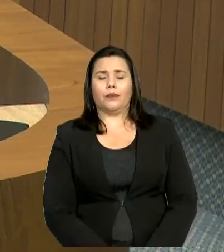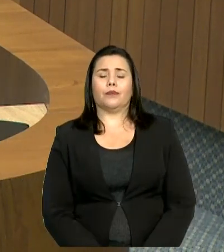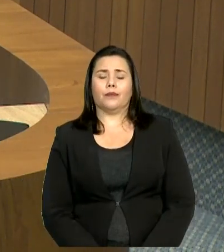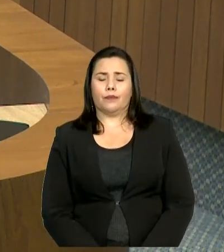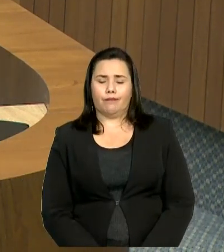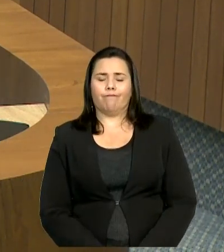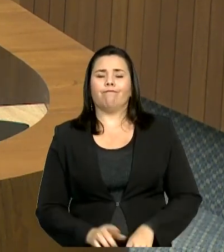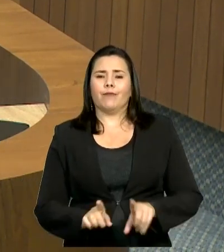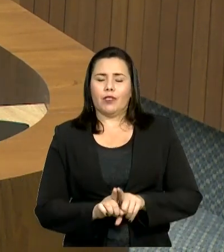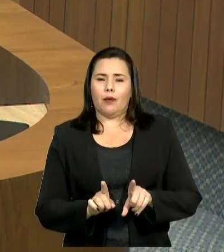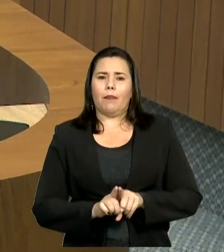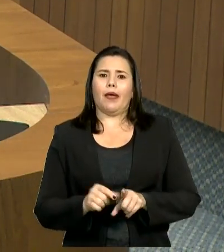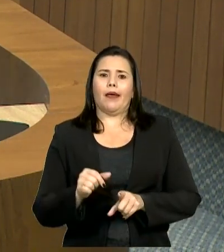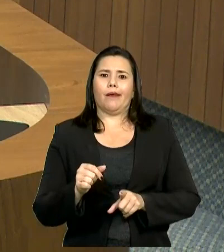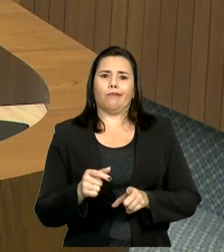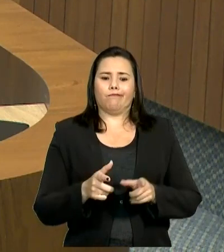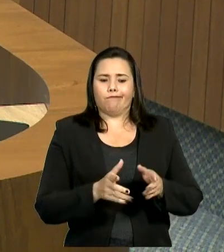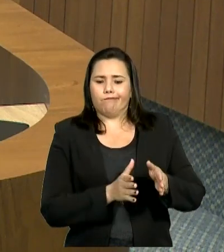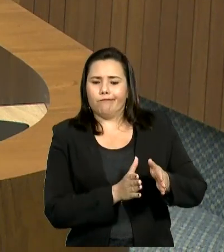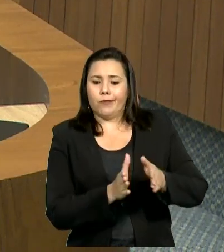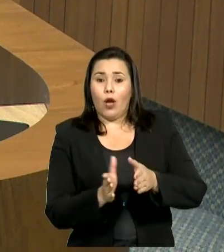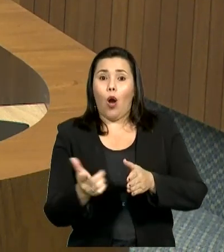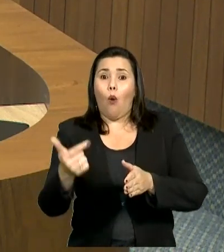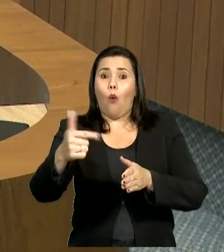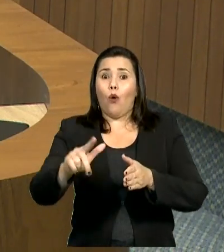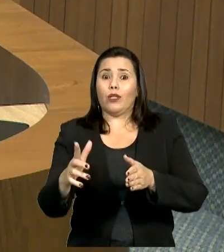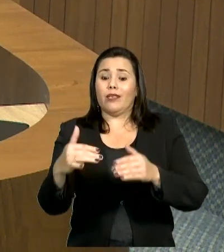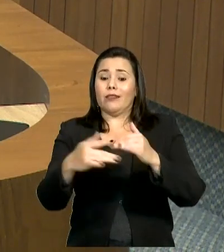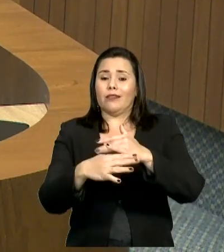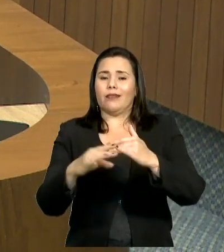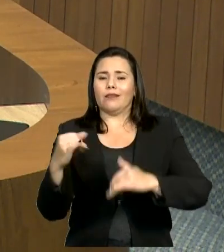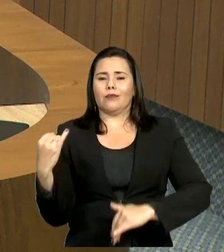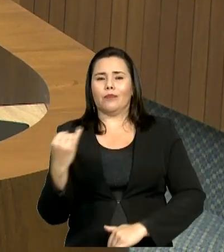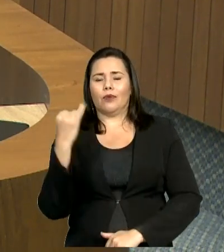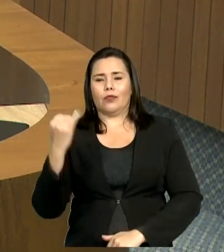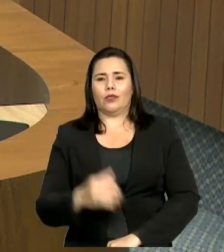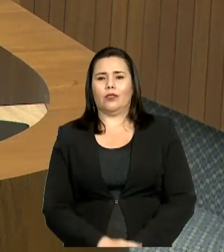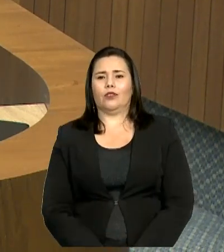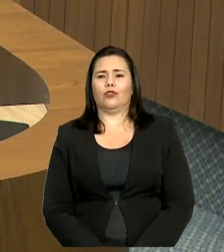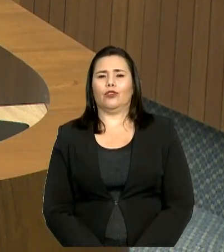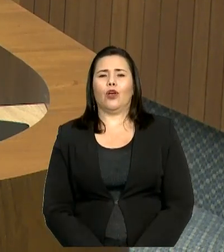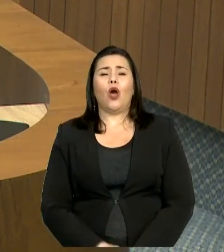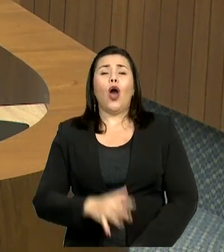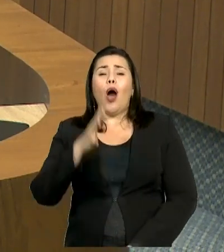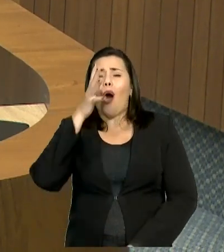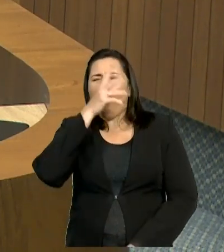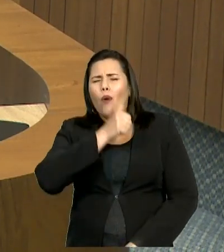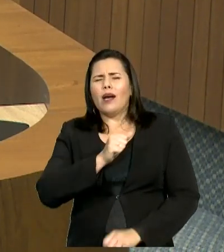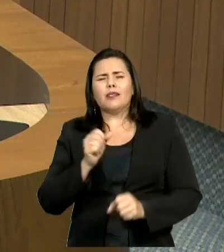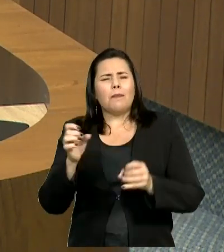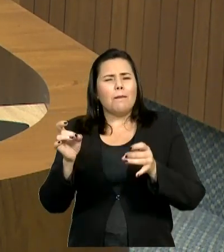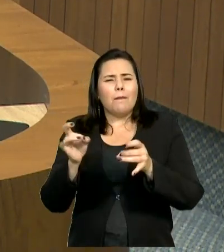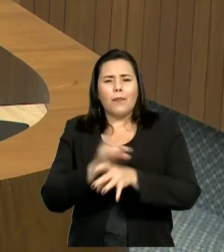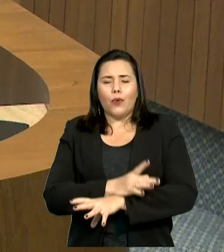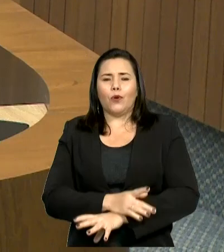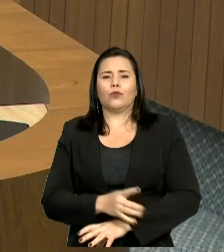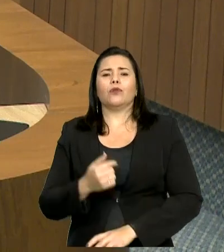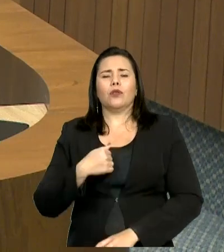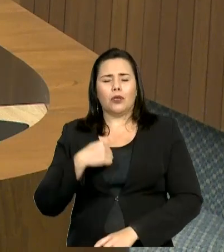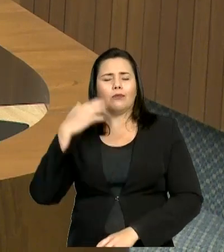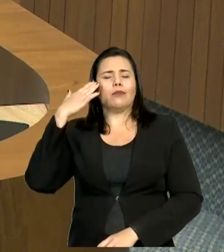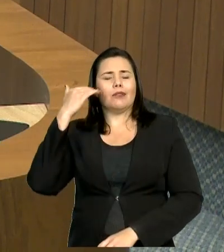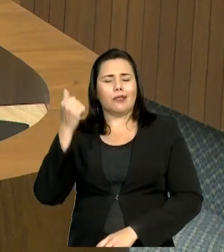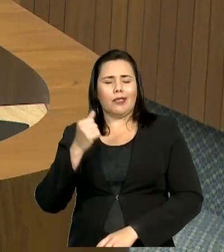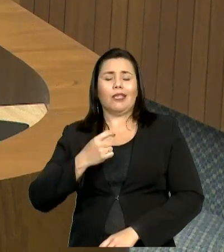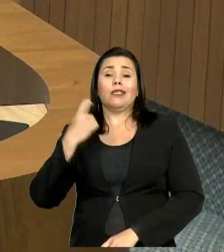muito importante. E essa questão do asfalto está pronta. O anel viário está quase pronto. E nessa sexta-feira será a